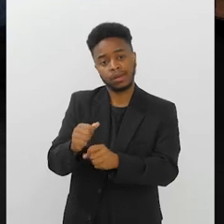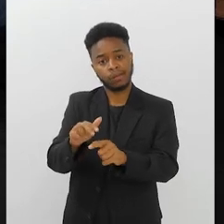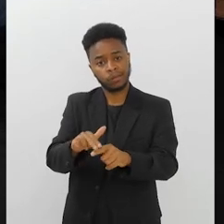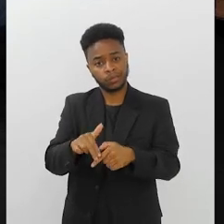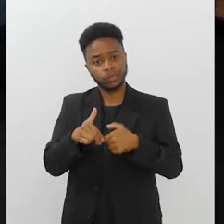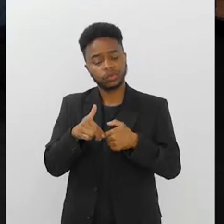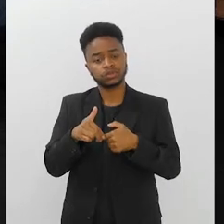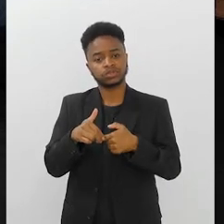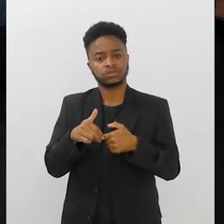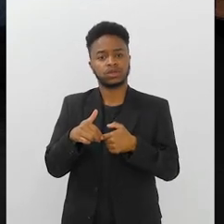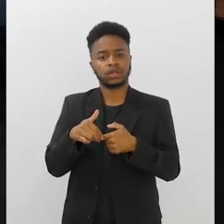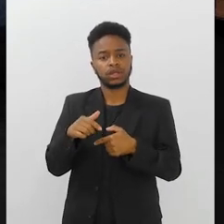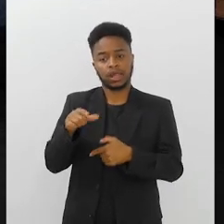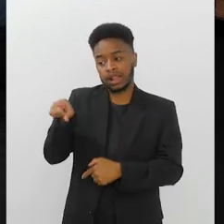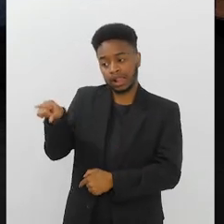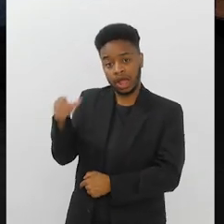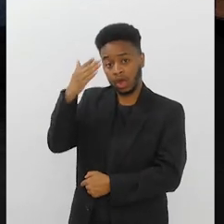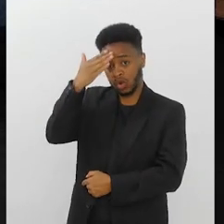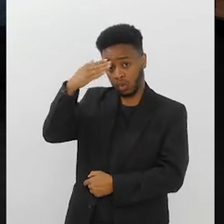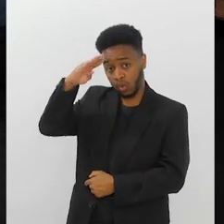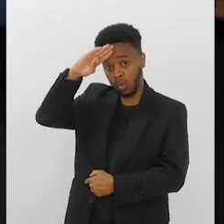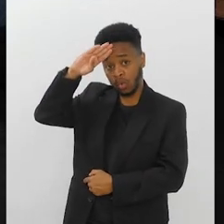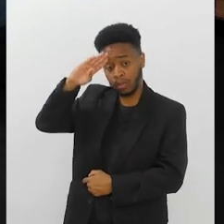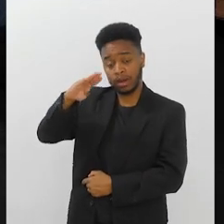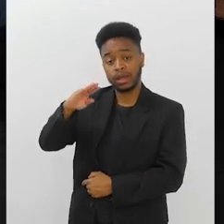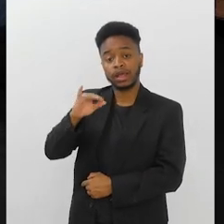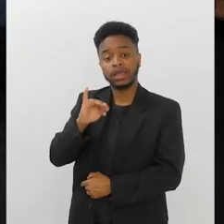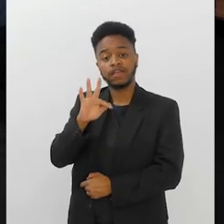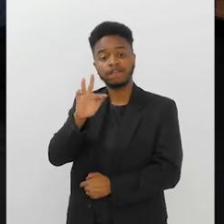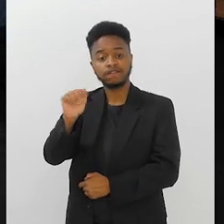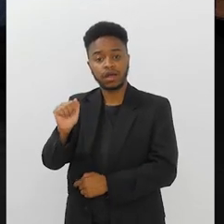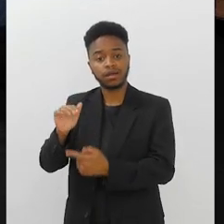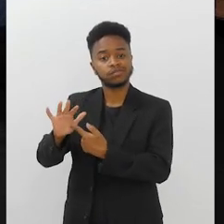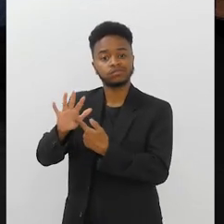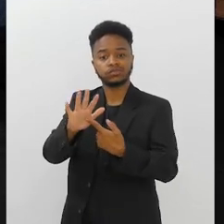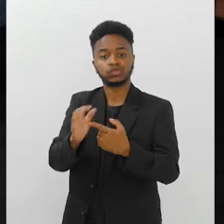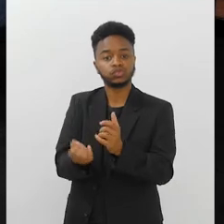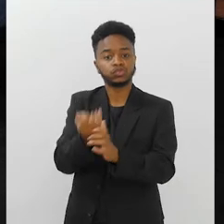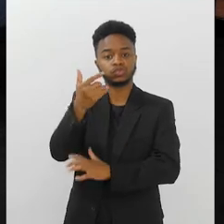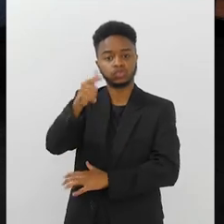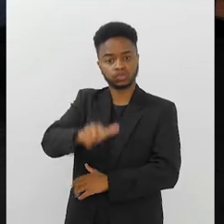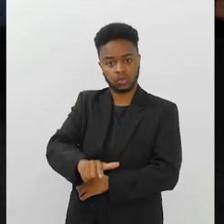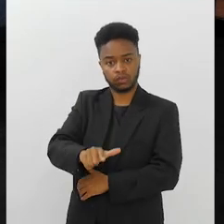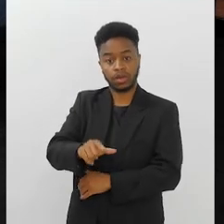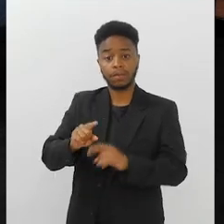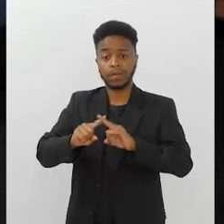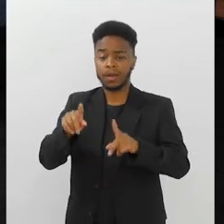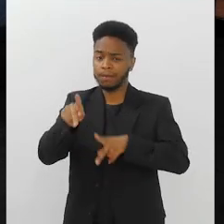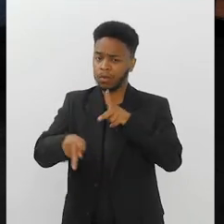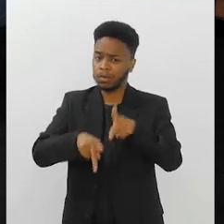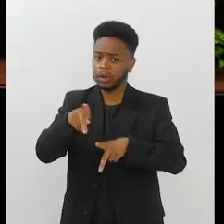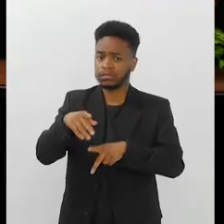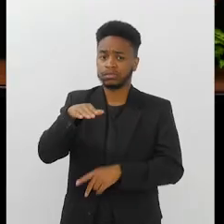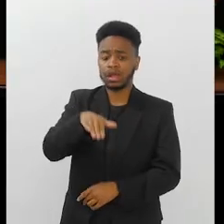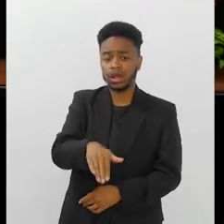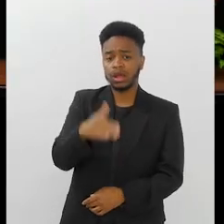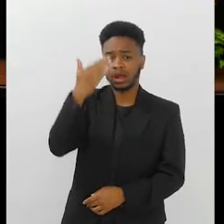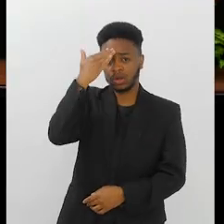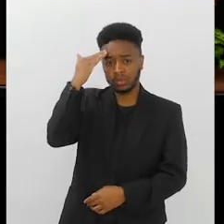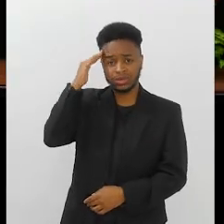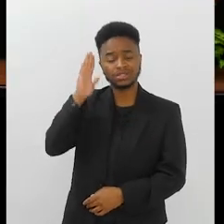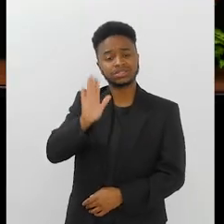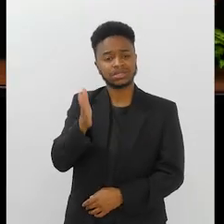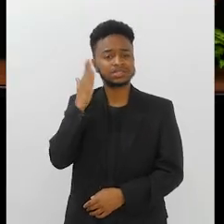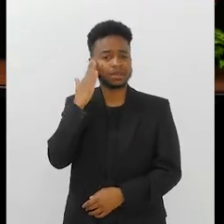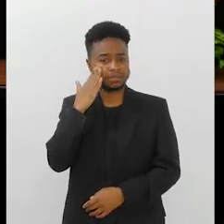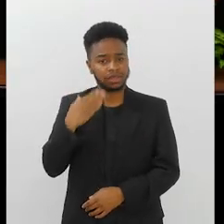essa questão Cubana ifá eh se apresenta novamente mas o povo do canom blé já se tinha um conhecimento já